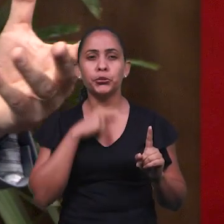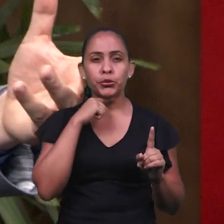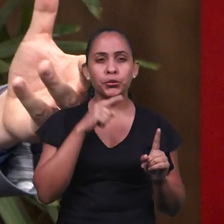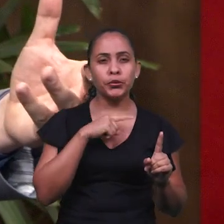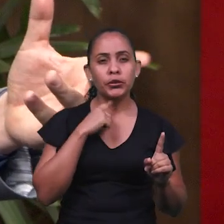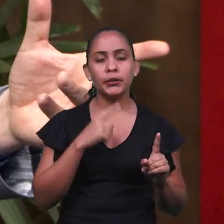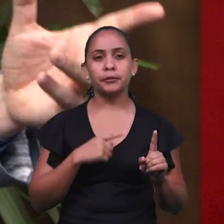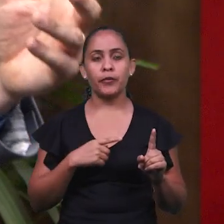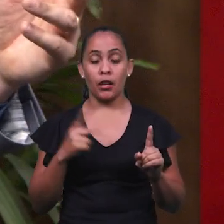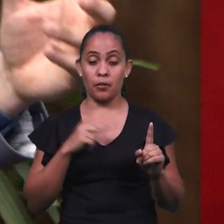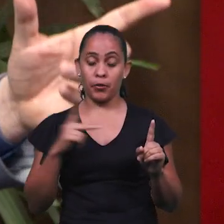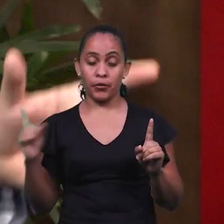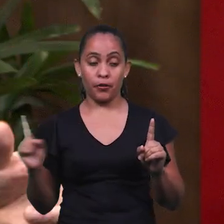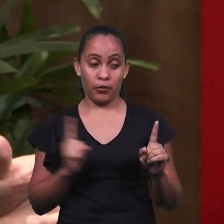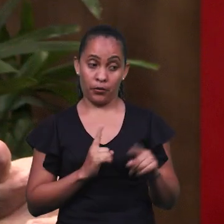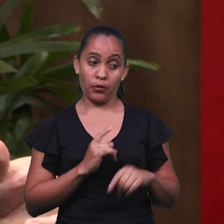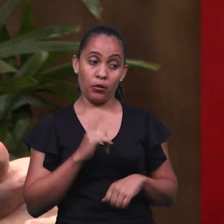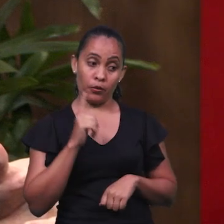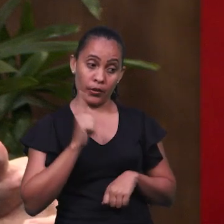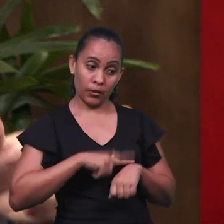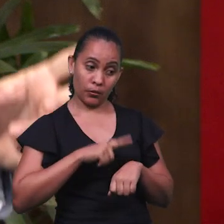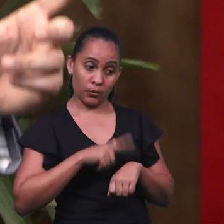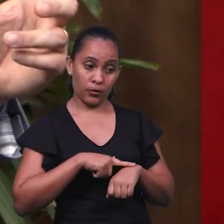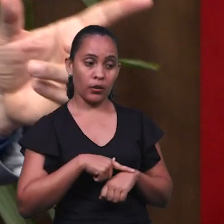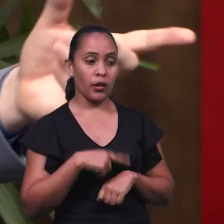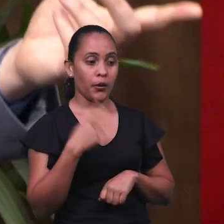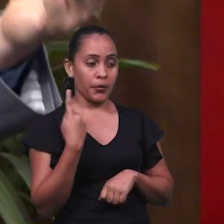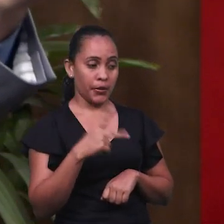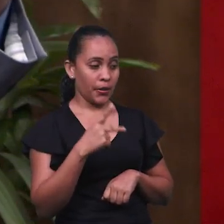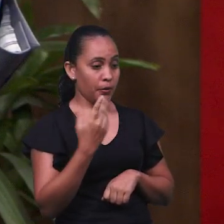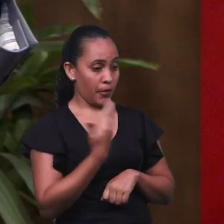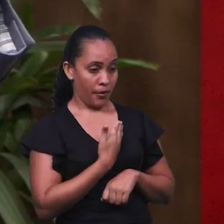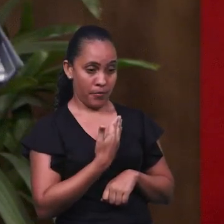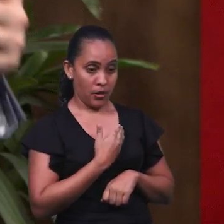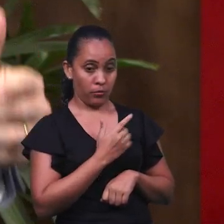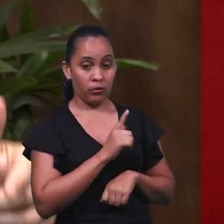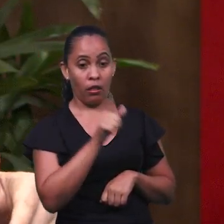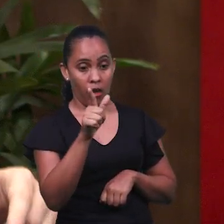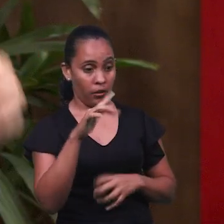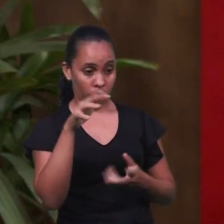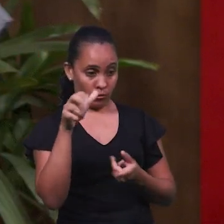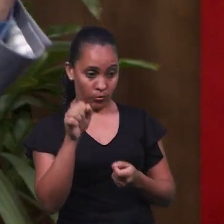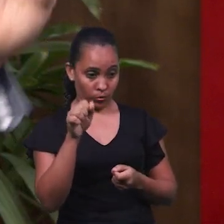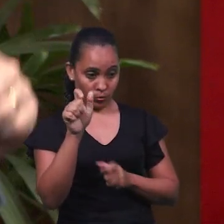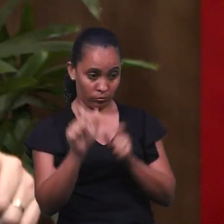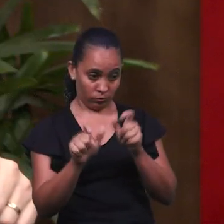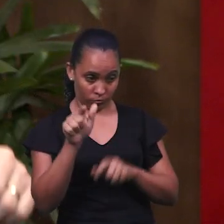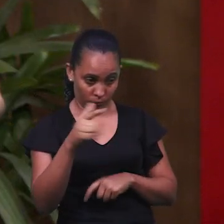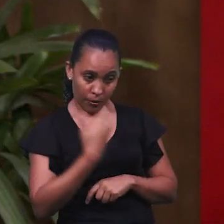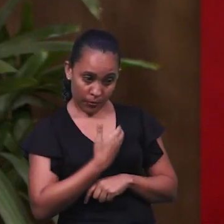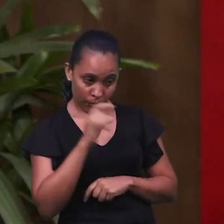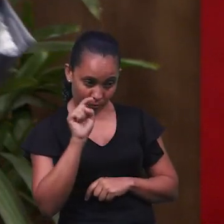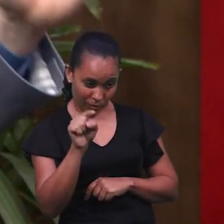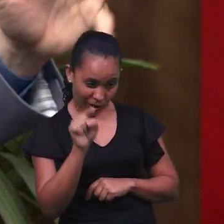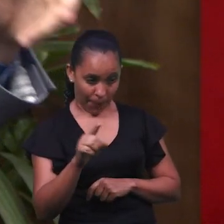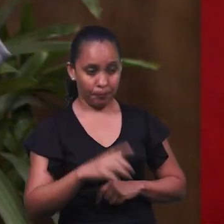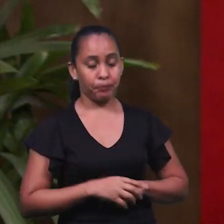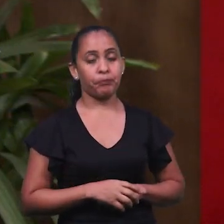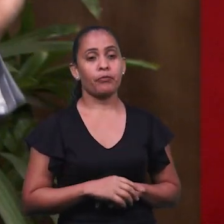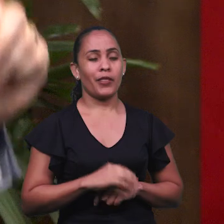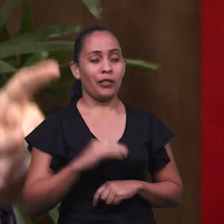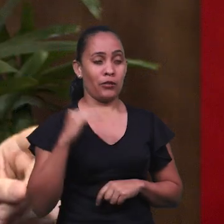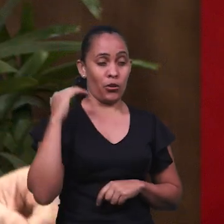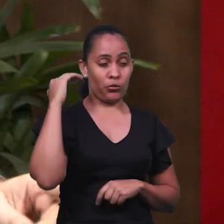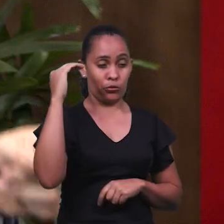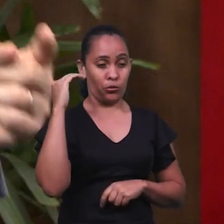Ele falou, olha, vai chegar o dia que os seus amigos que não são da igreja, lá na frente, na juventude, na